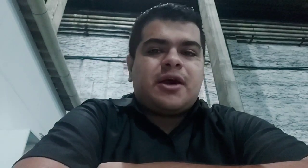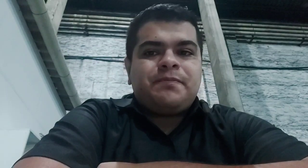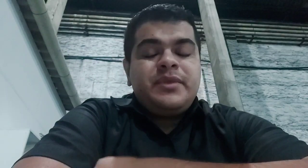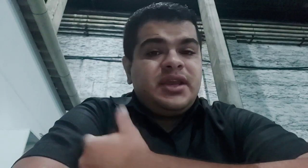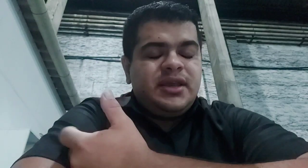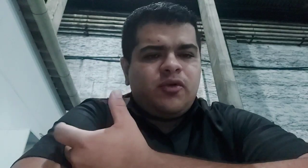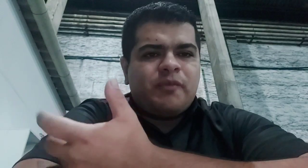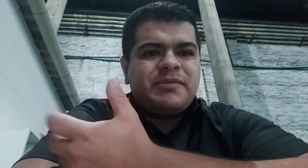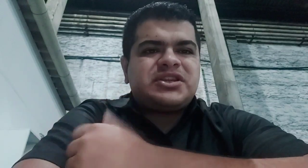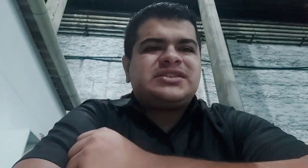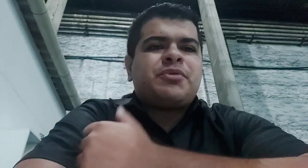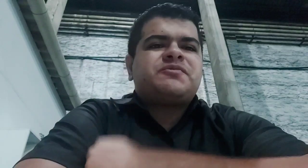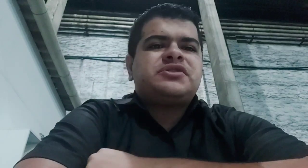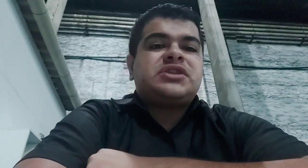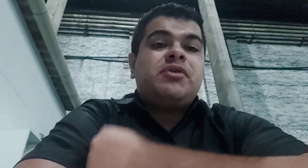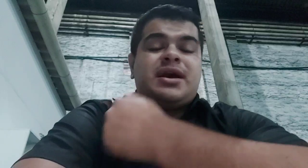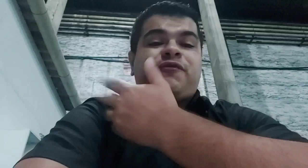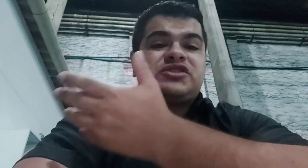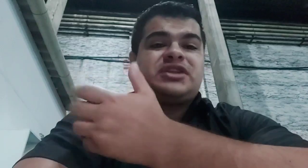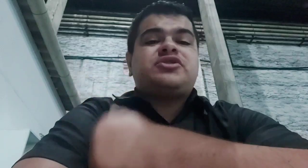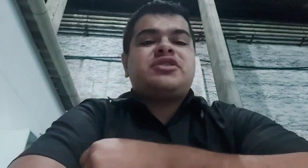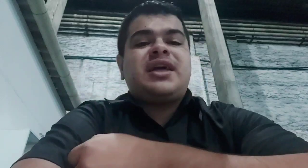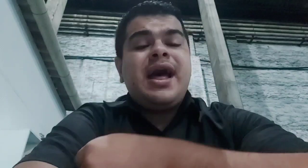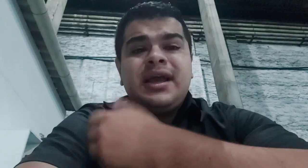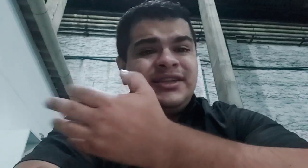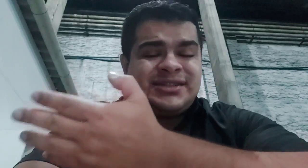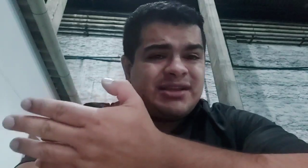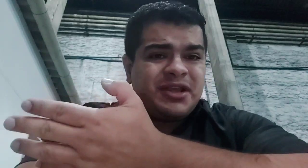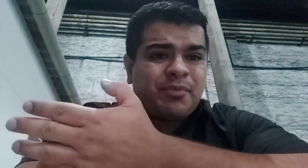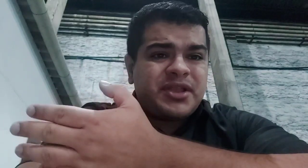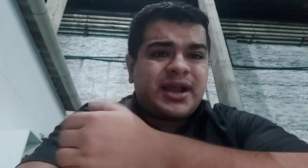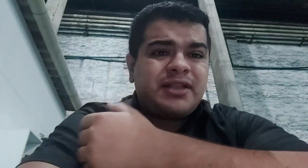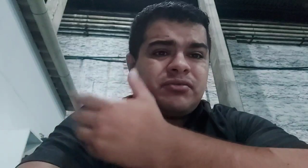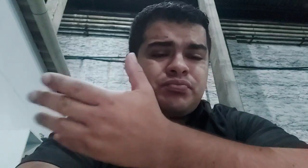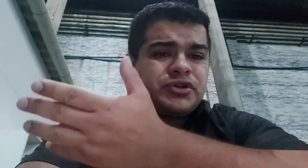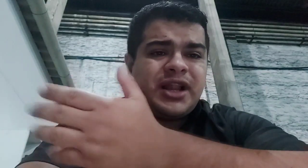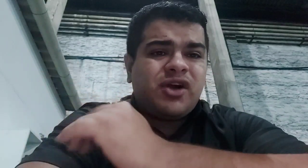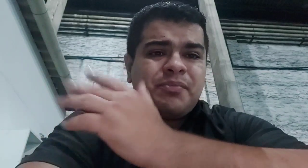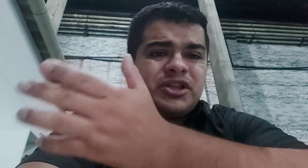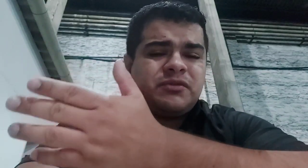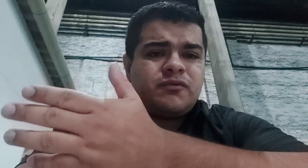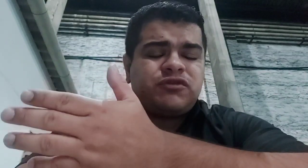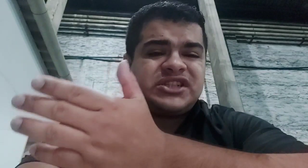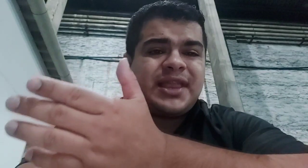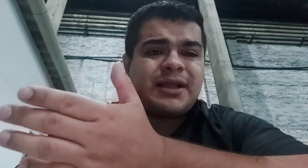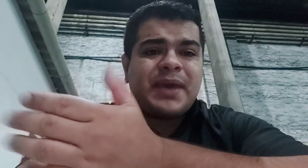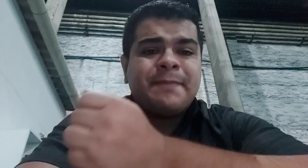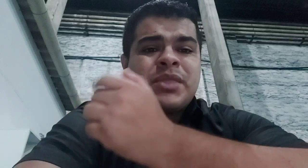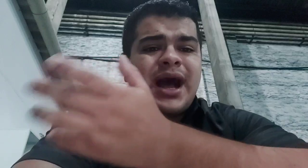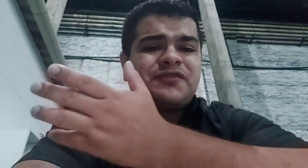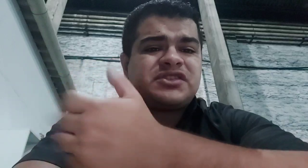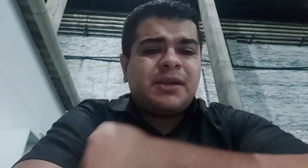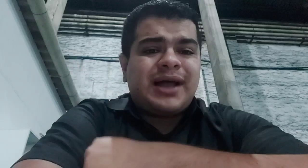Distrito Federal. E, obviamente, que ele se põe à disposição, a Força Nacional já está lá, e se ele mandar por decreto, por GLO, ele pode ceder